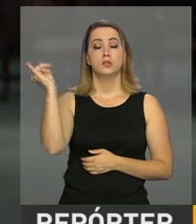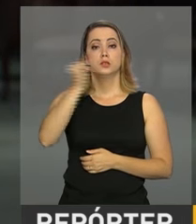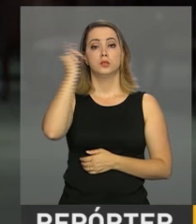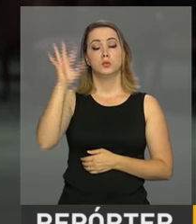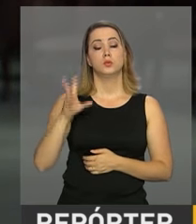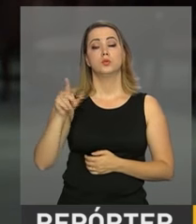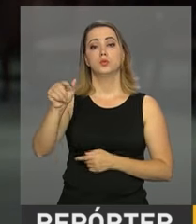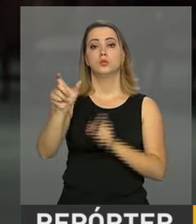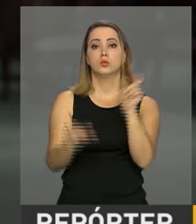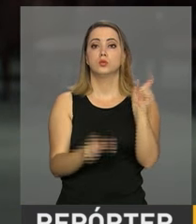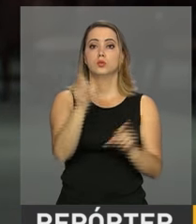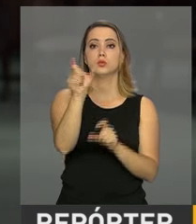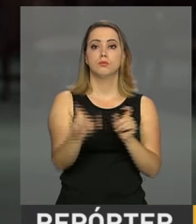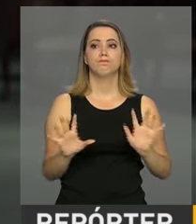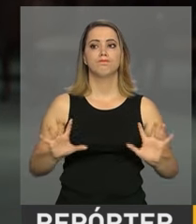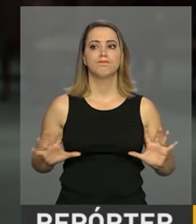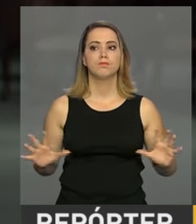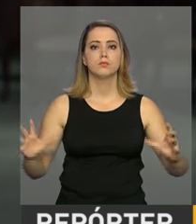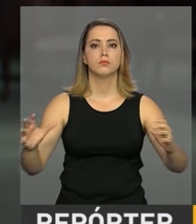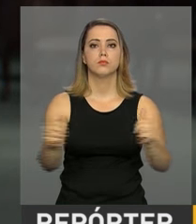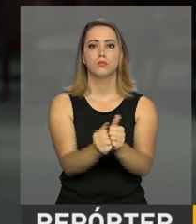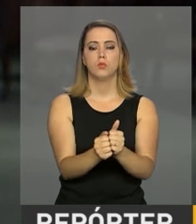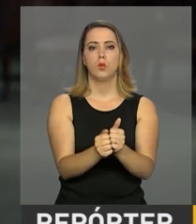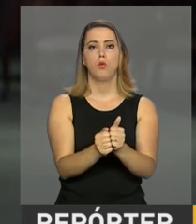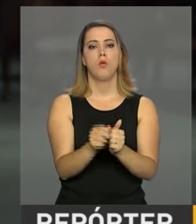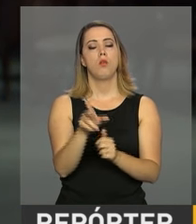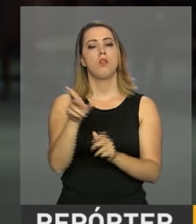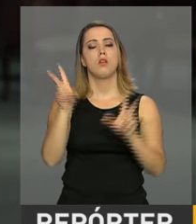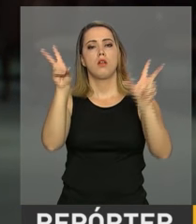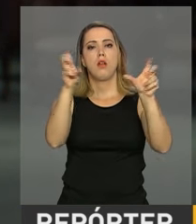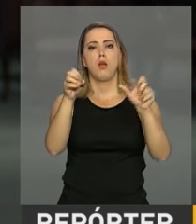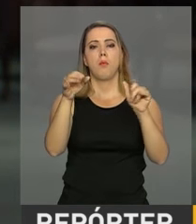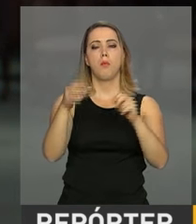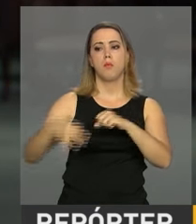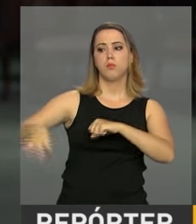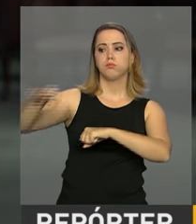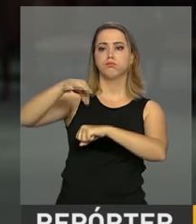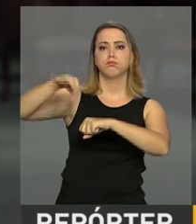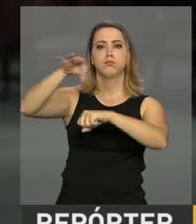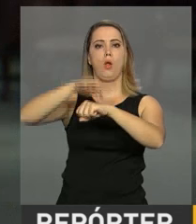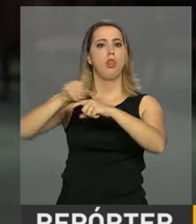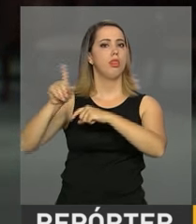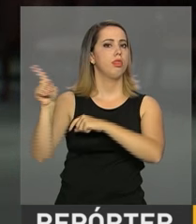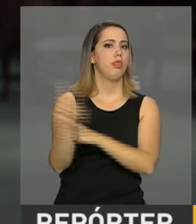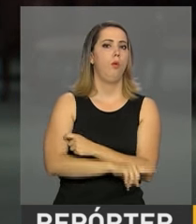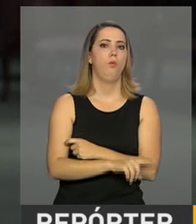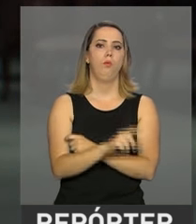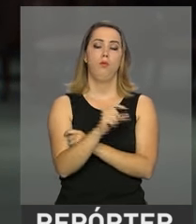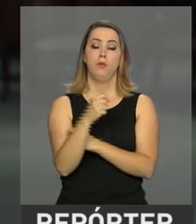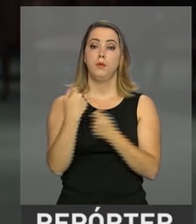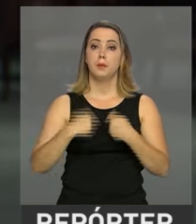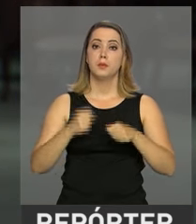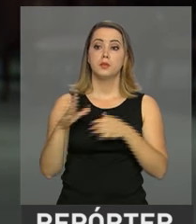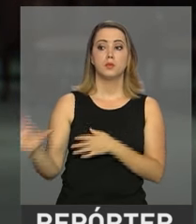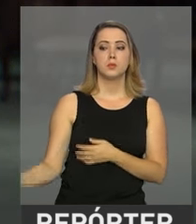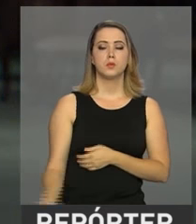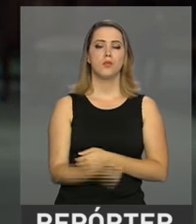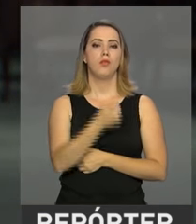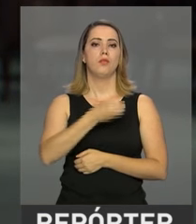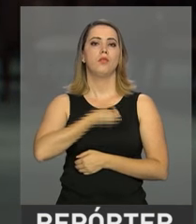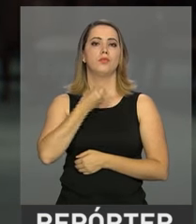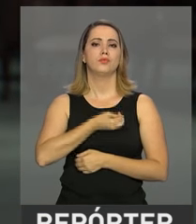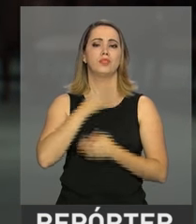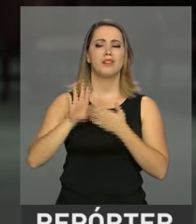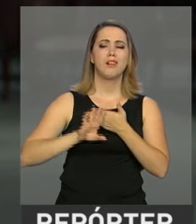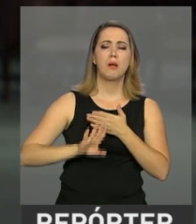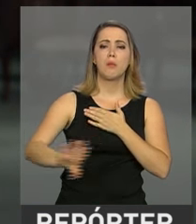todos os brasileiros estarem envolvidos na campanha Mosquito Não. Nós precisamos salvar vidas, dar qualidade de vida às pessoas,